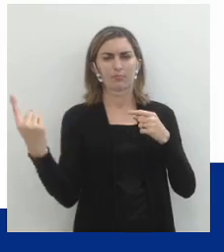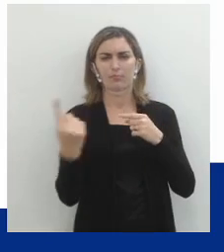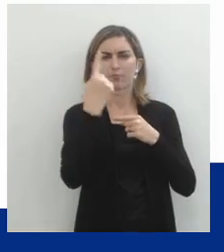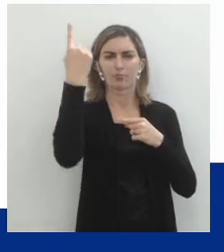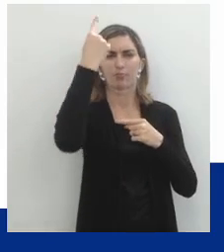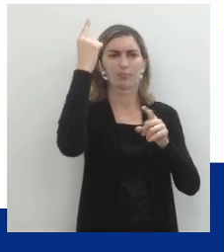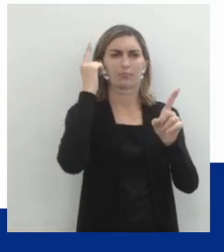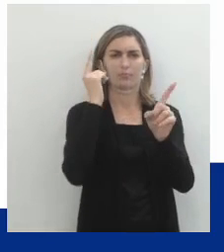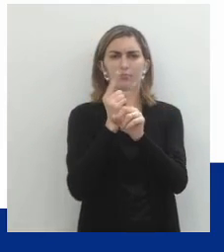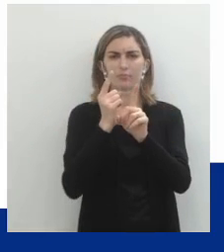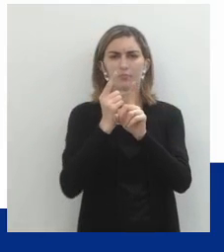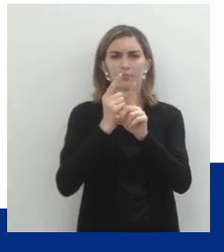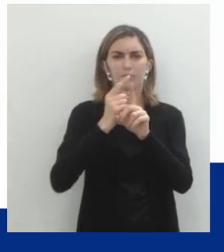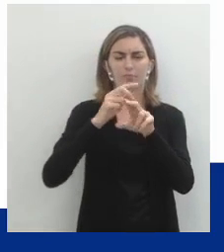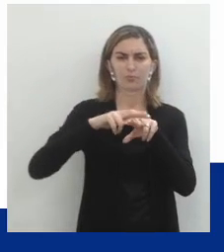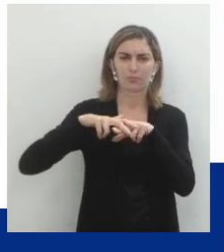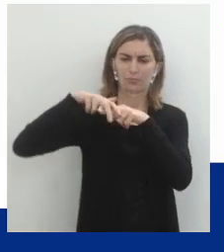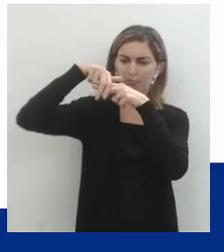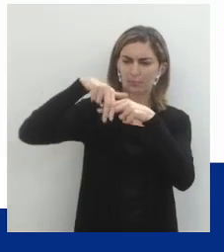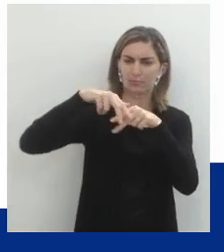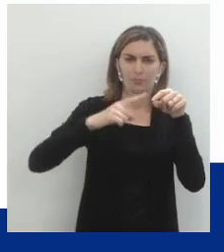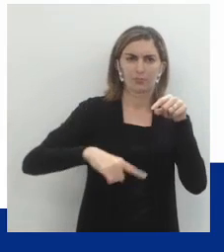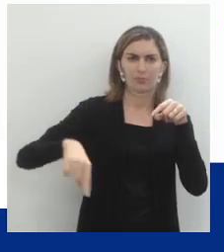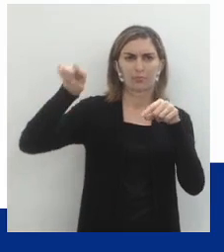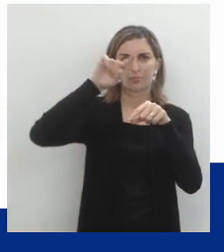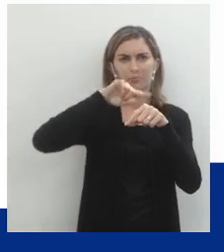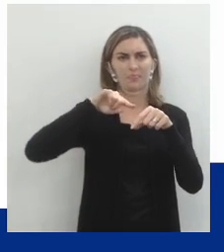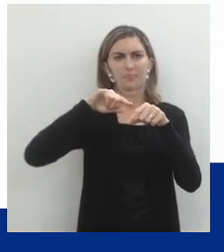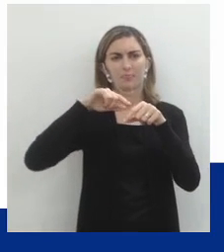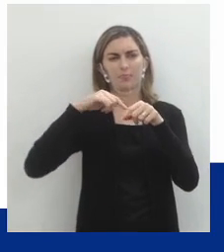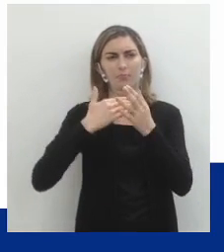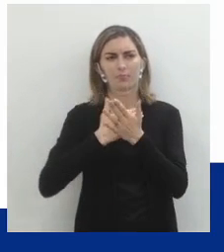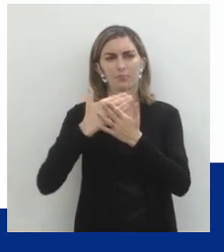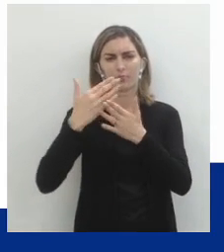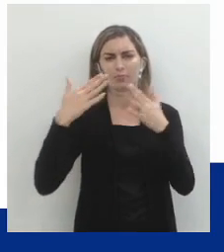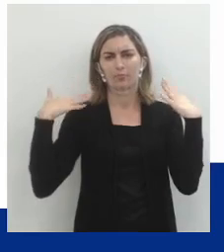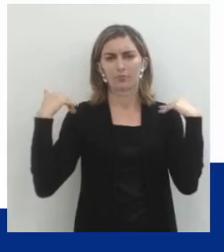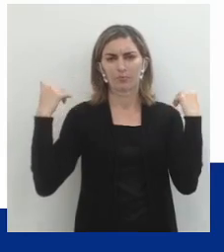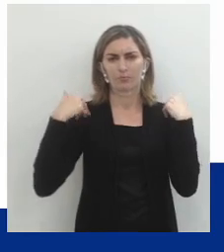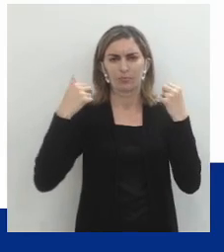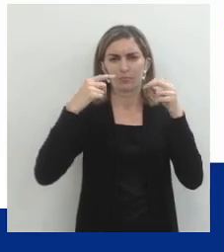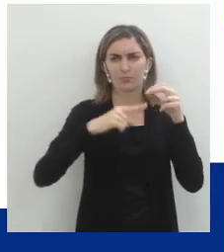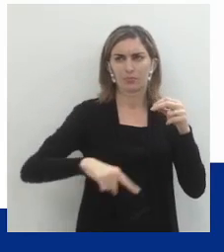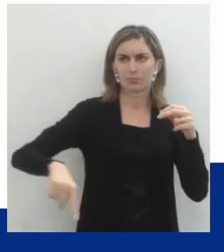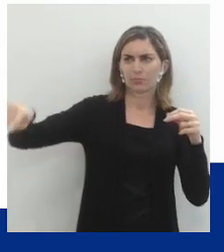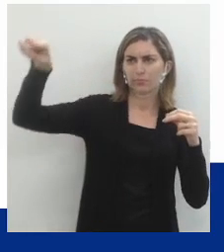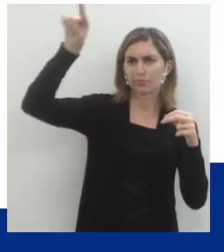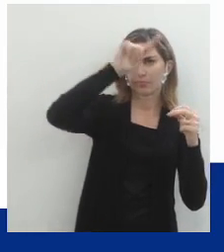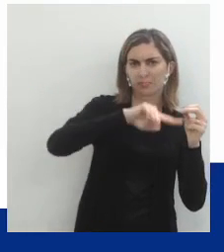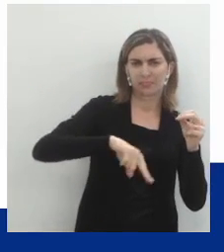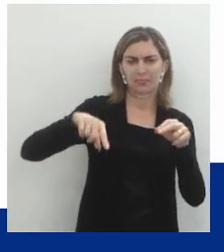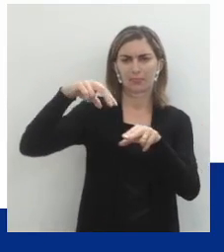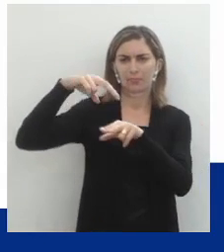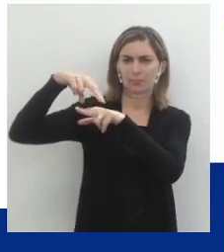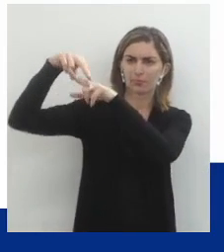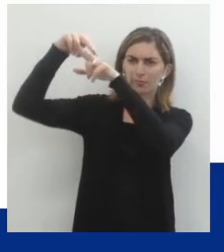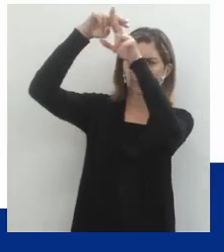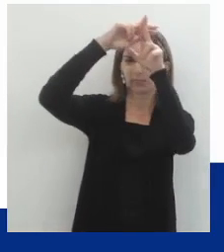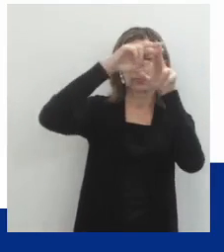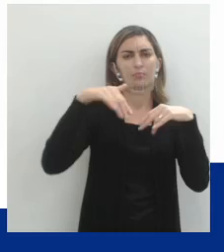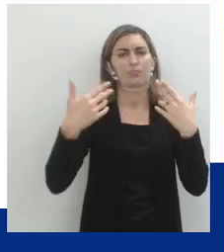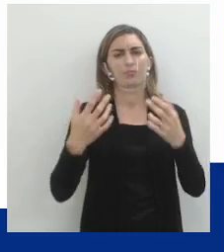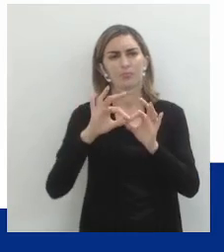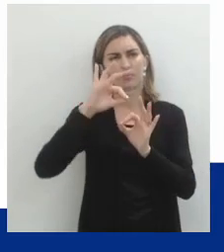se encontra o passageiro? No início do passeio, a que altura se encontra o passageiro? Olha só,